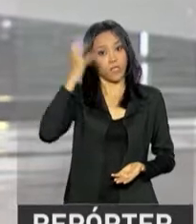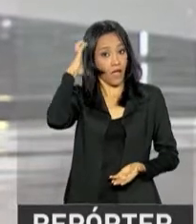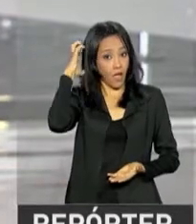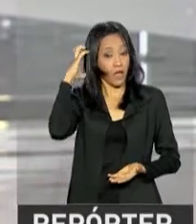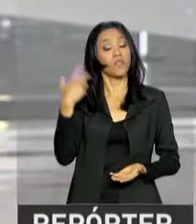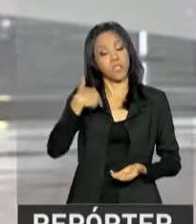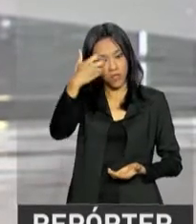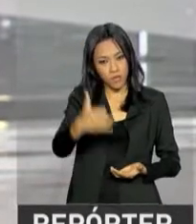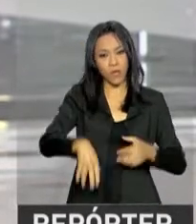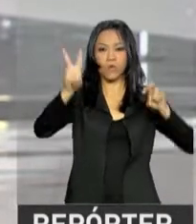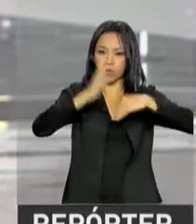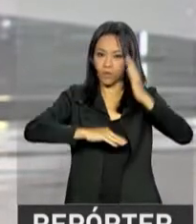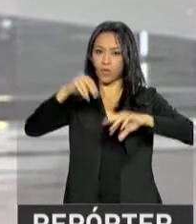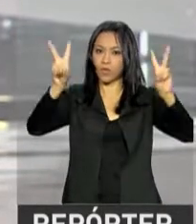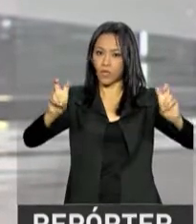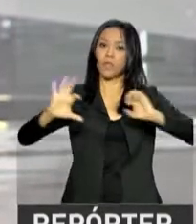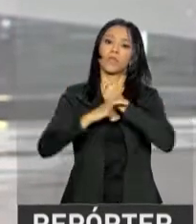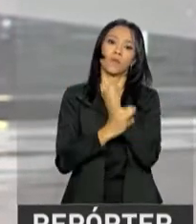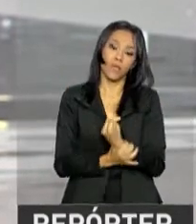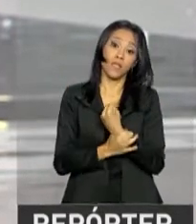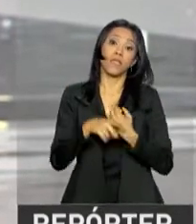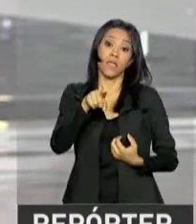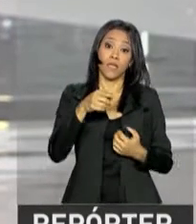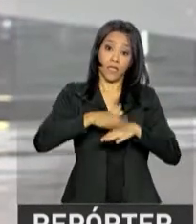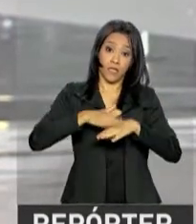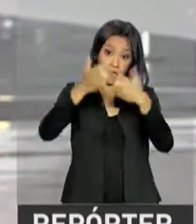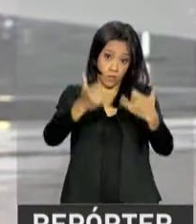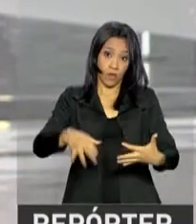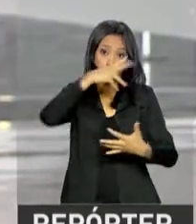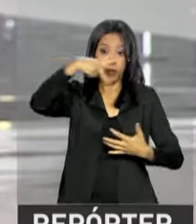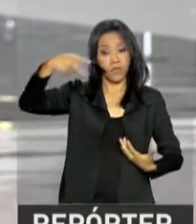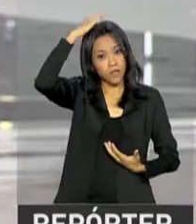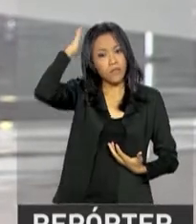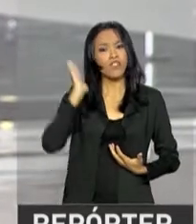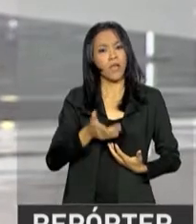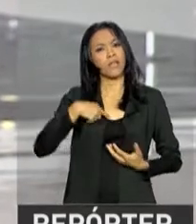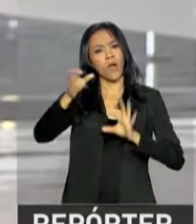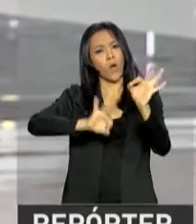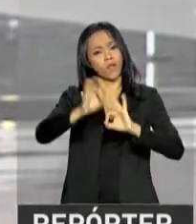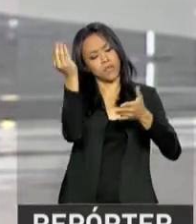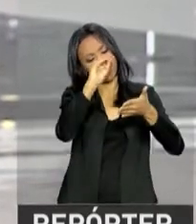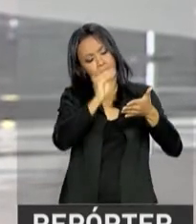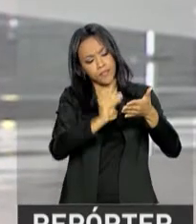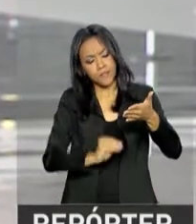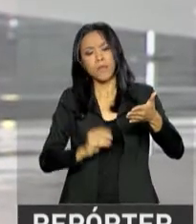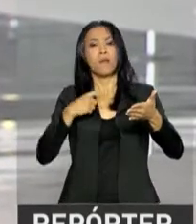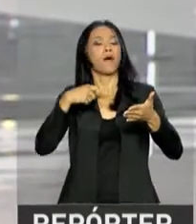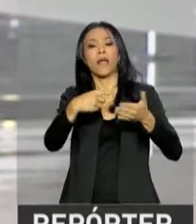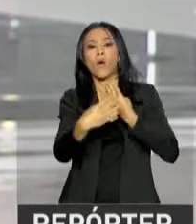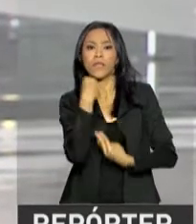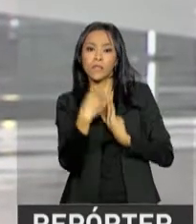falou sobre segurança pública segundo o presidente estão sendo planejados programas de natureza social para auxiliar no combate à criminalidade